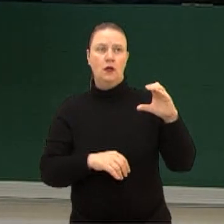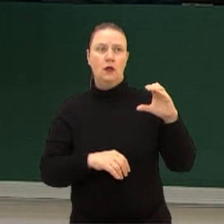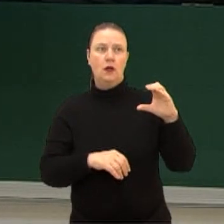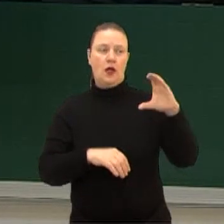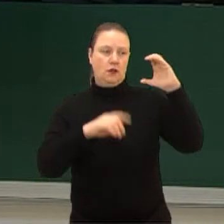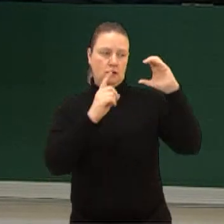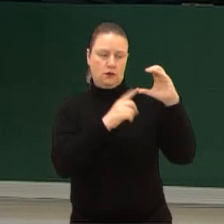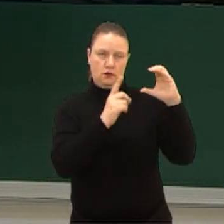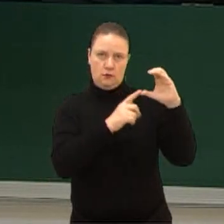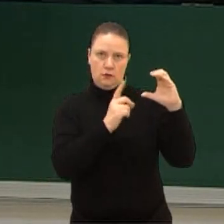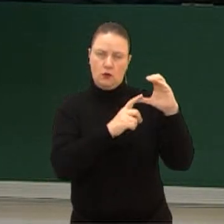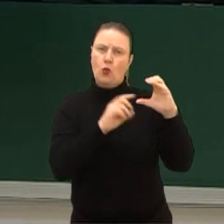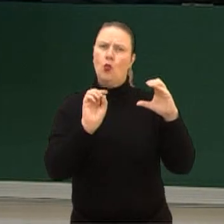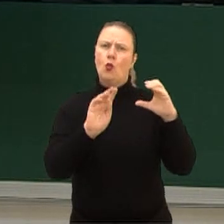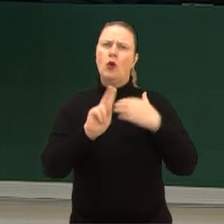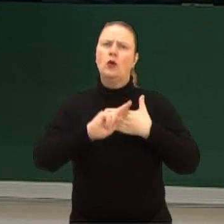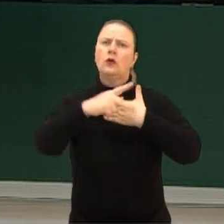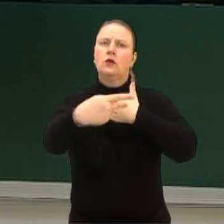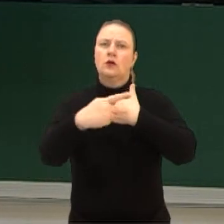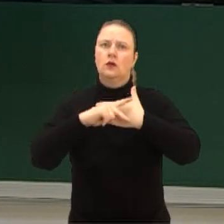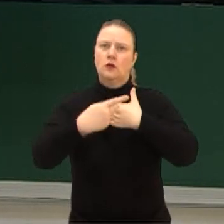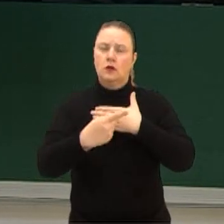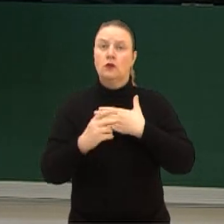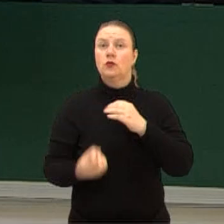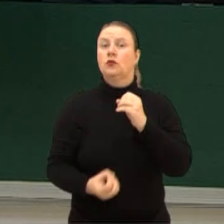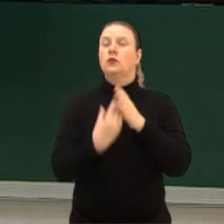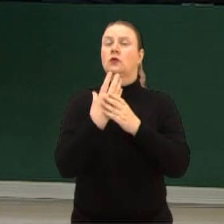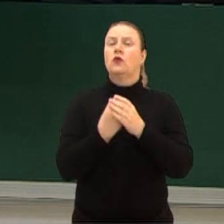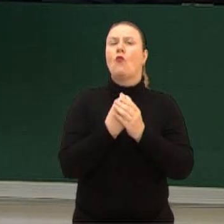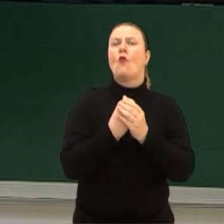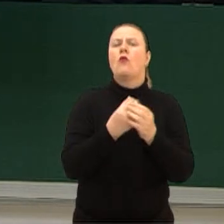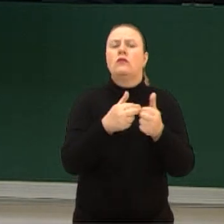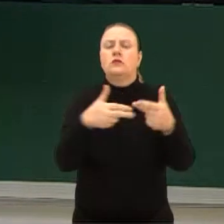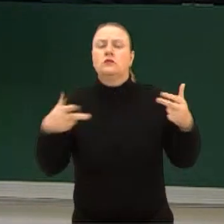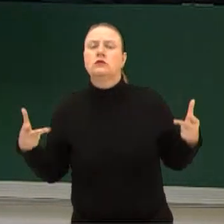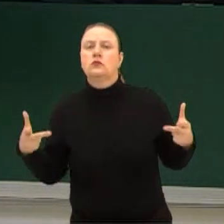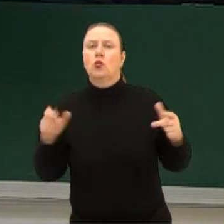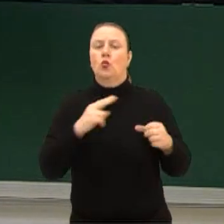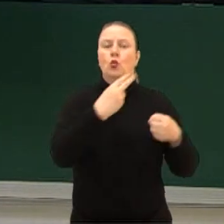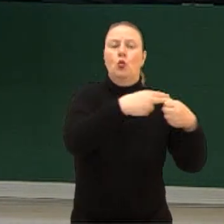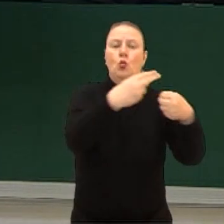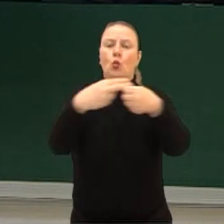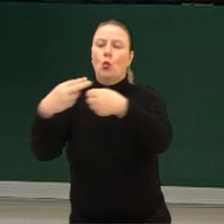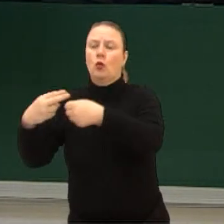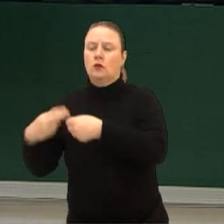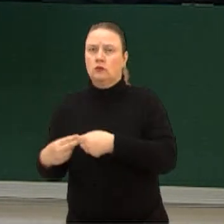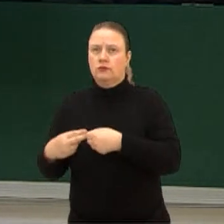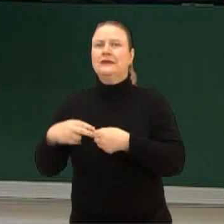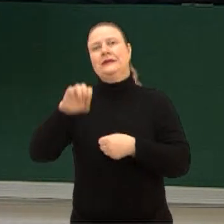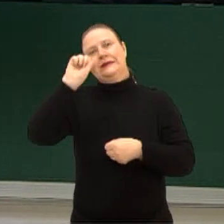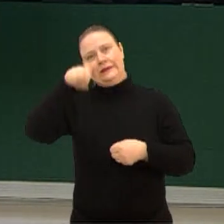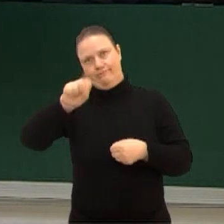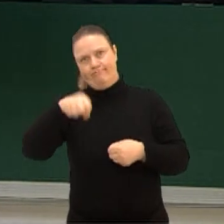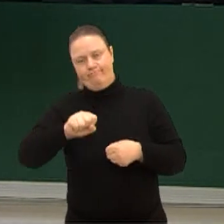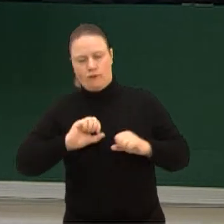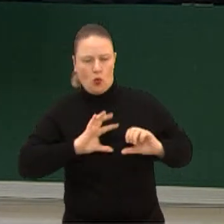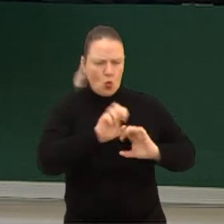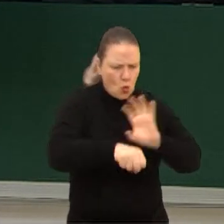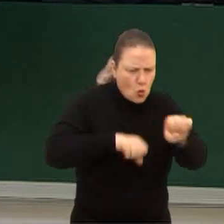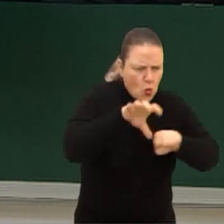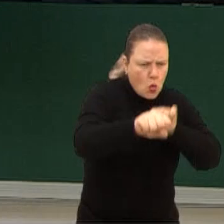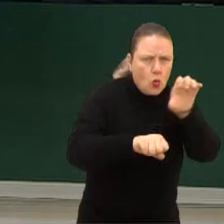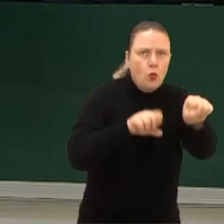colonial, surgiram na região diversos núcleos demográficos? Sim, para ter aquela exploração proveniente